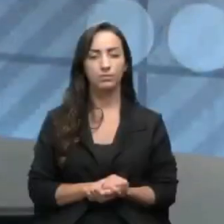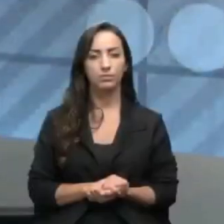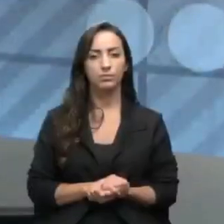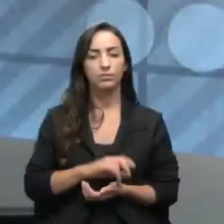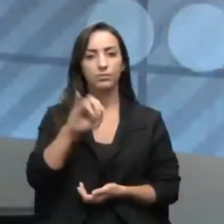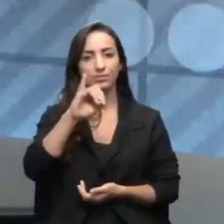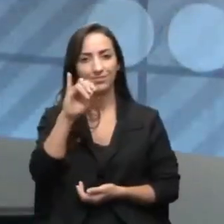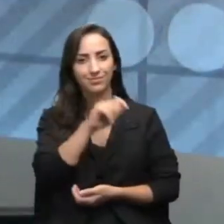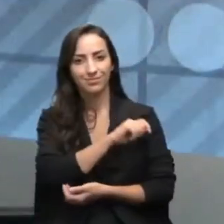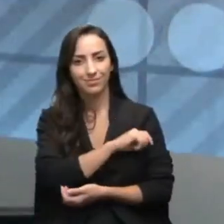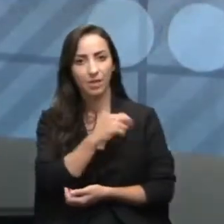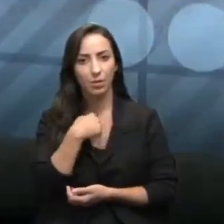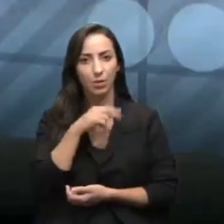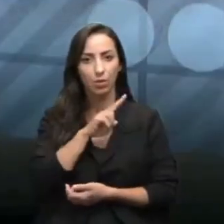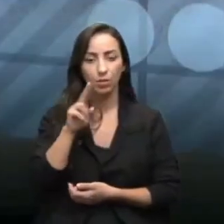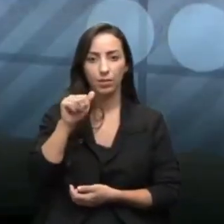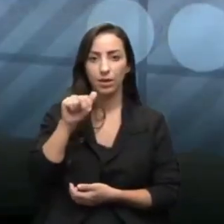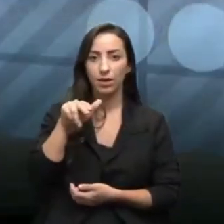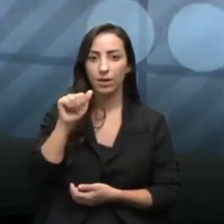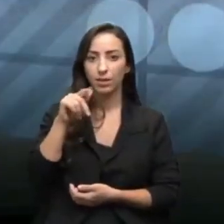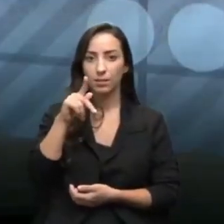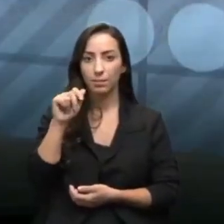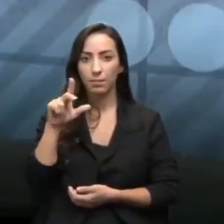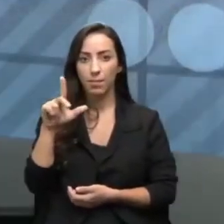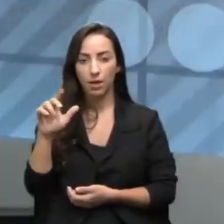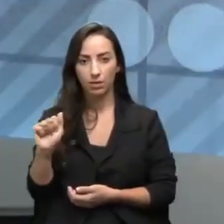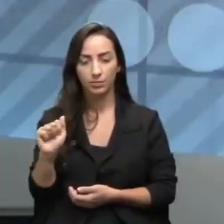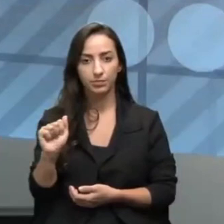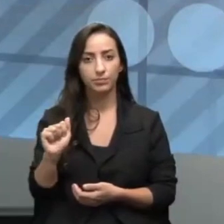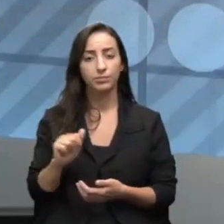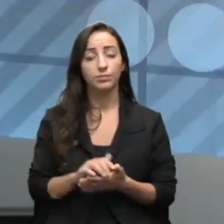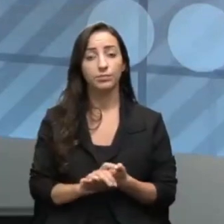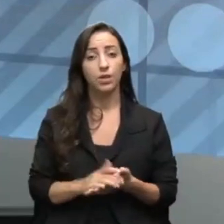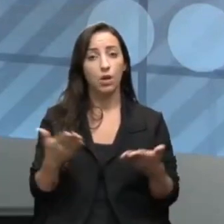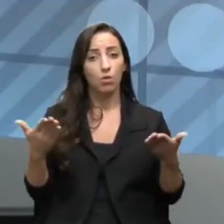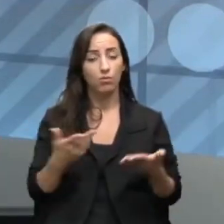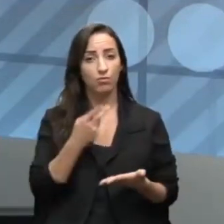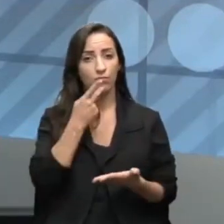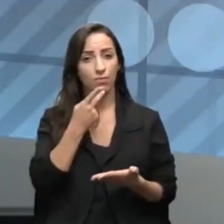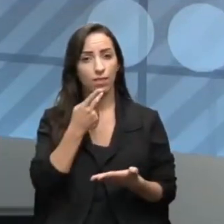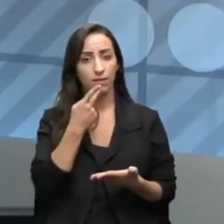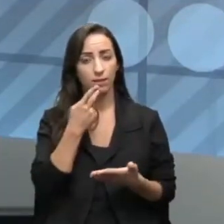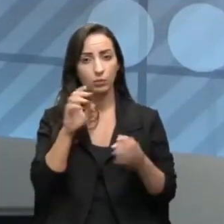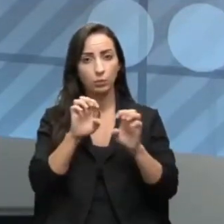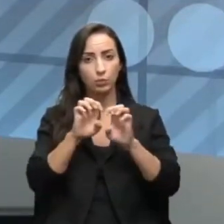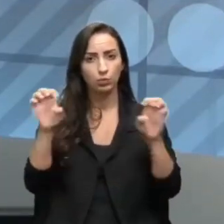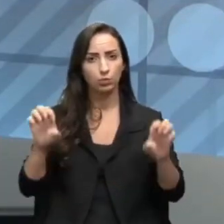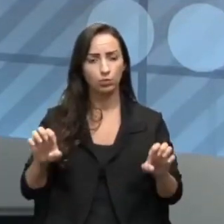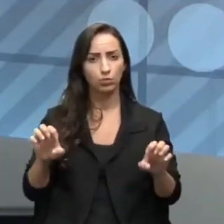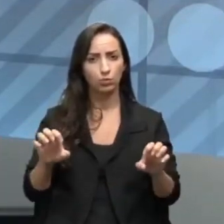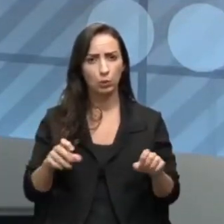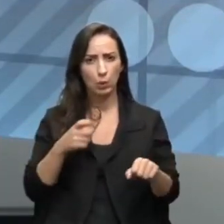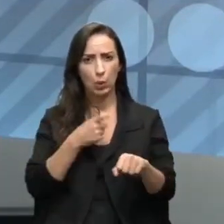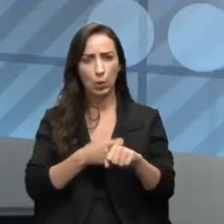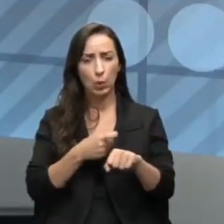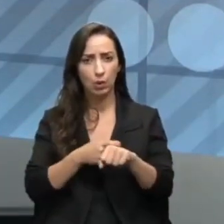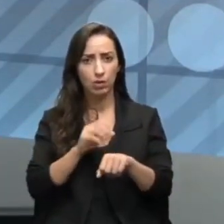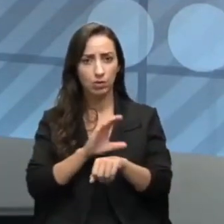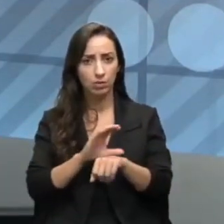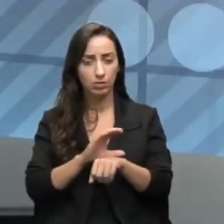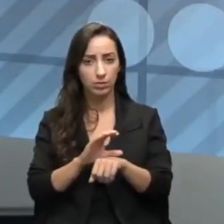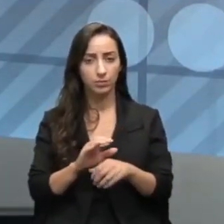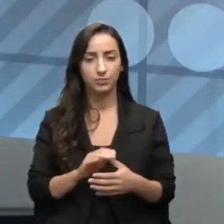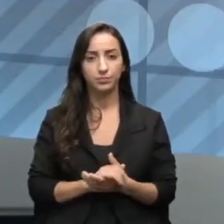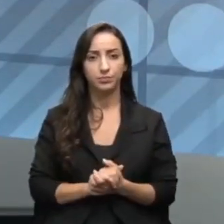Olá, aluno! Meu nome é Ana Paula Vedoato Torres e nós vamos falar hoje sobre as estruturas de concreto armado. Nesta